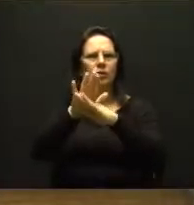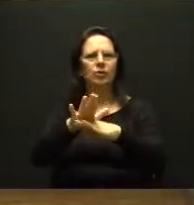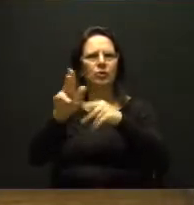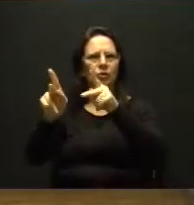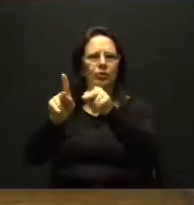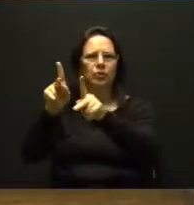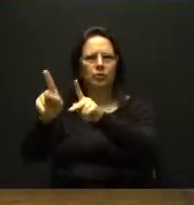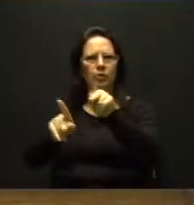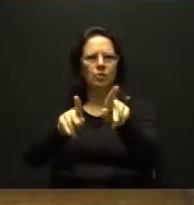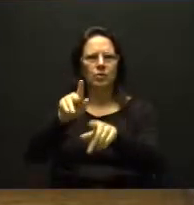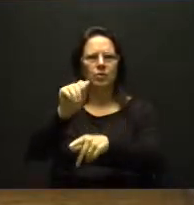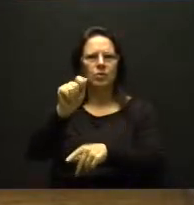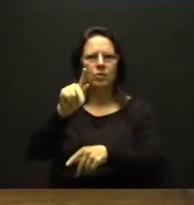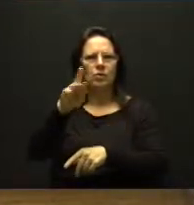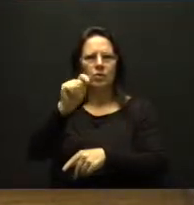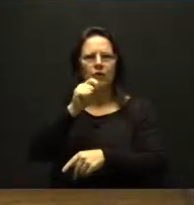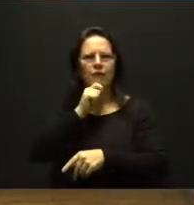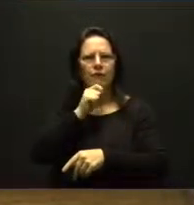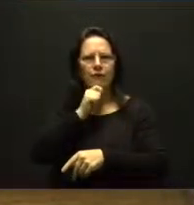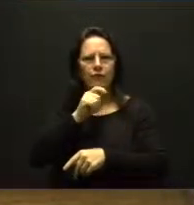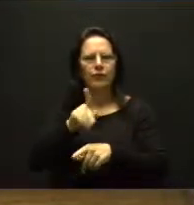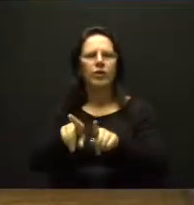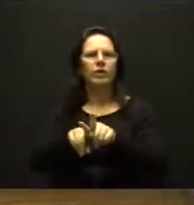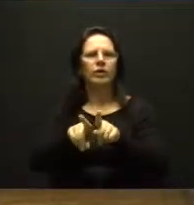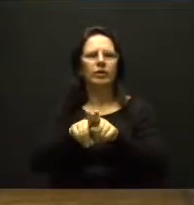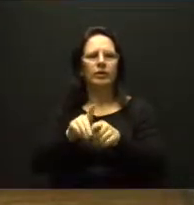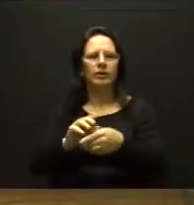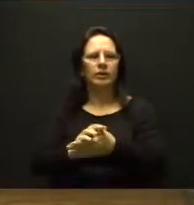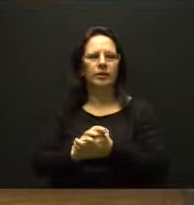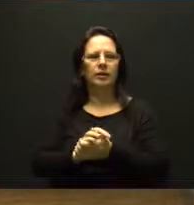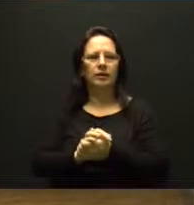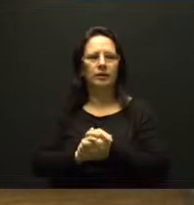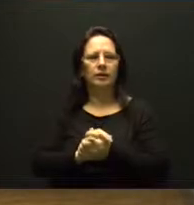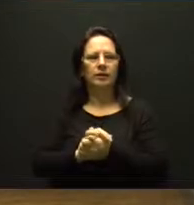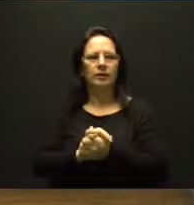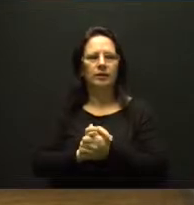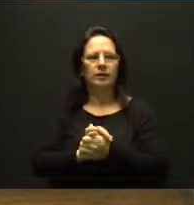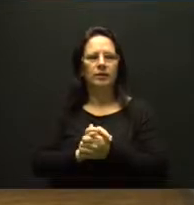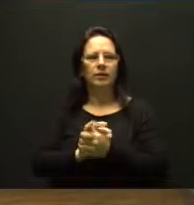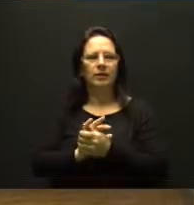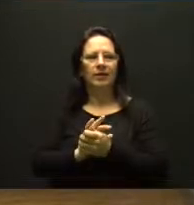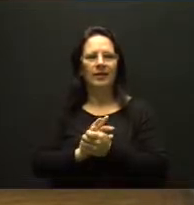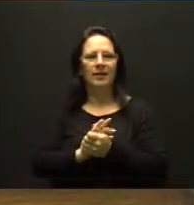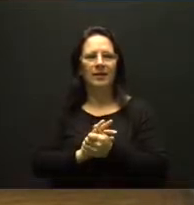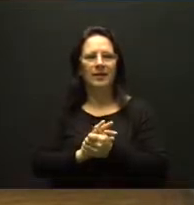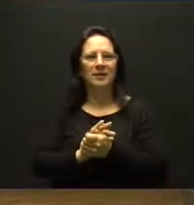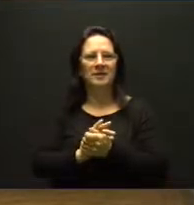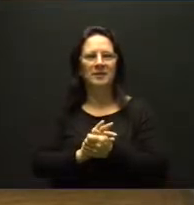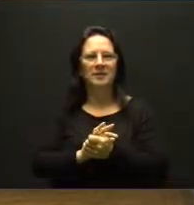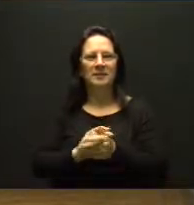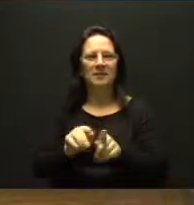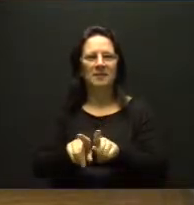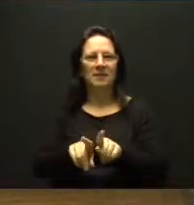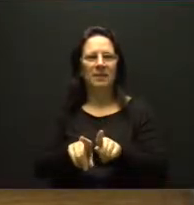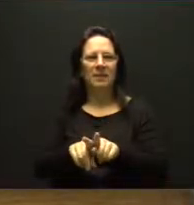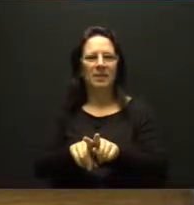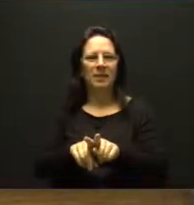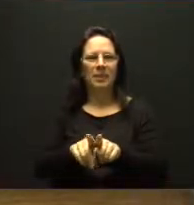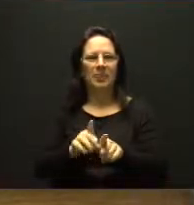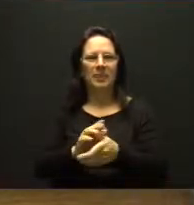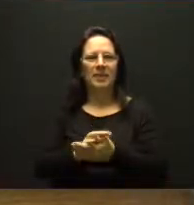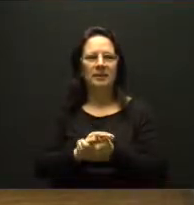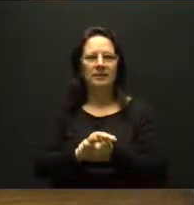população eu só quero te agradecer ao presidente por ter reforçado o agradecimento de coração tá e é isso aí